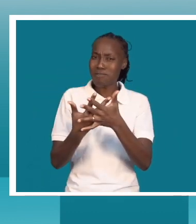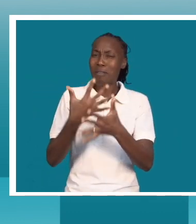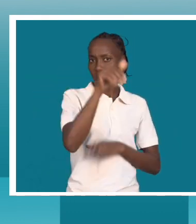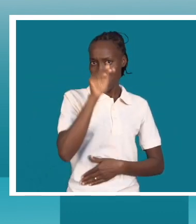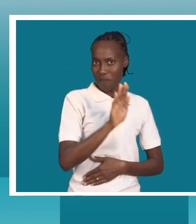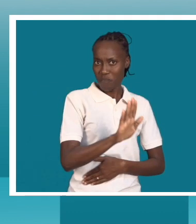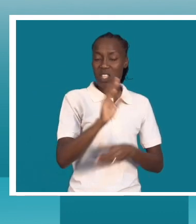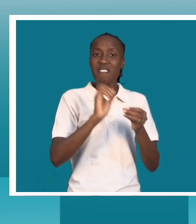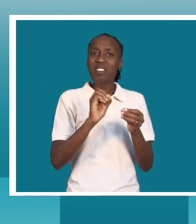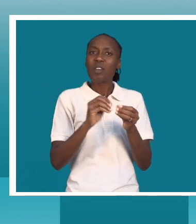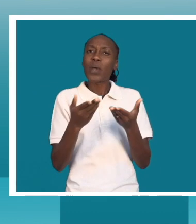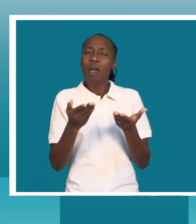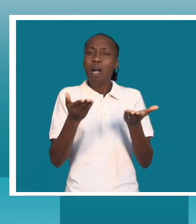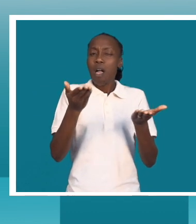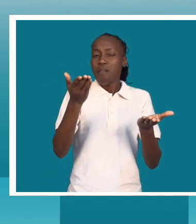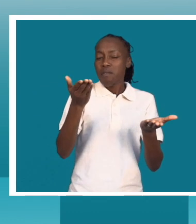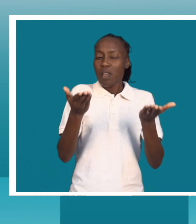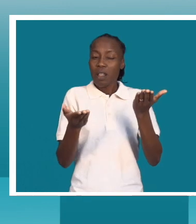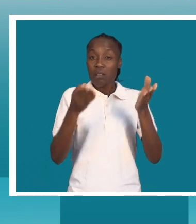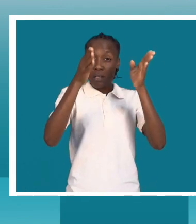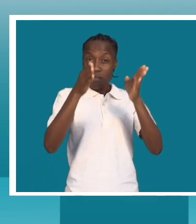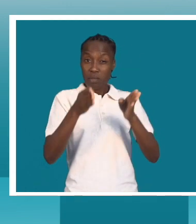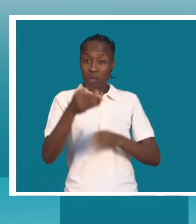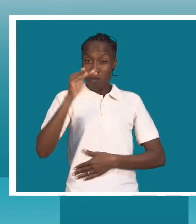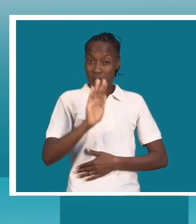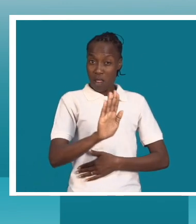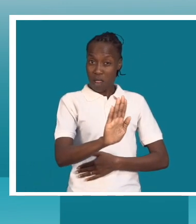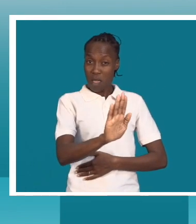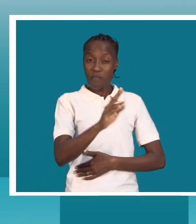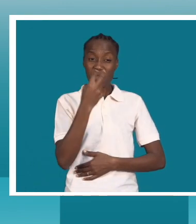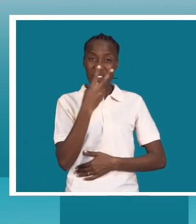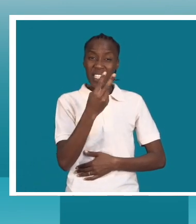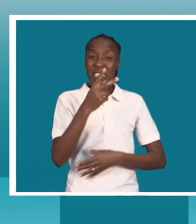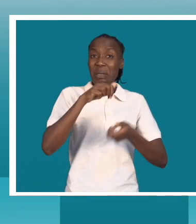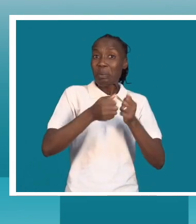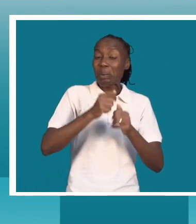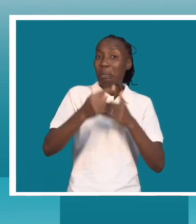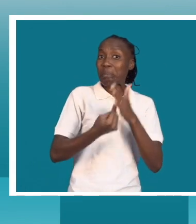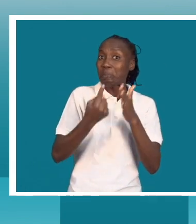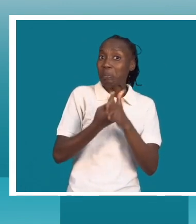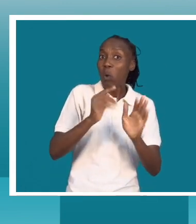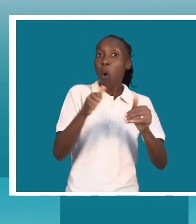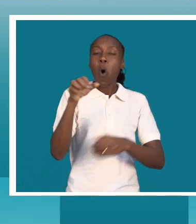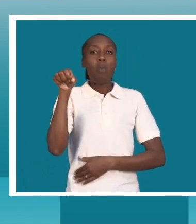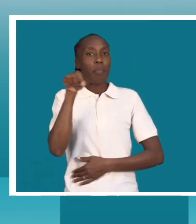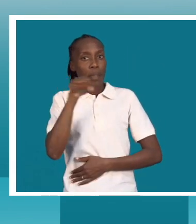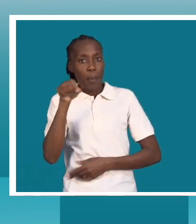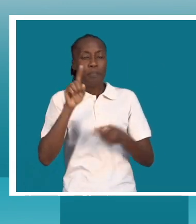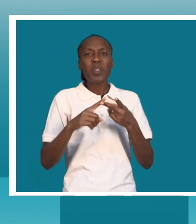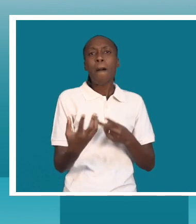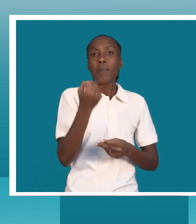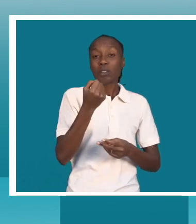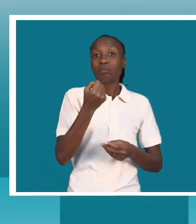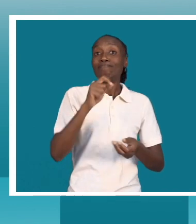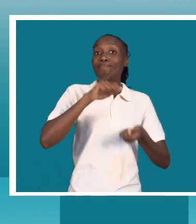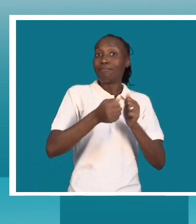consequências. Então, vai-se fazendo uma avaliação do paciente, do indivíduo, e vê que sinais possa apresentar. Os sinais